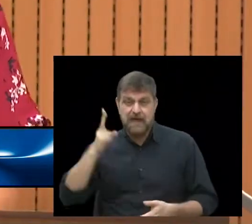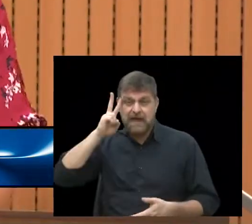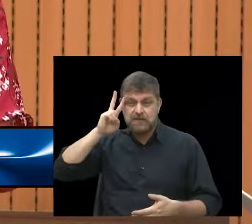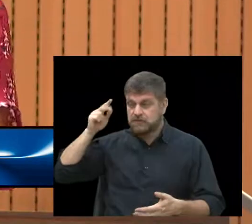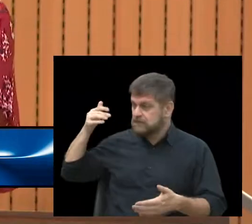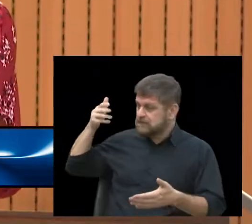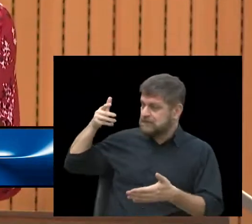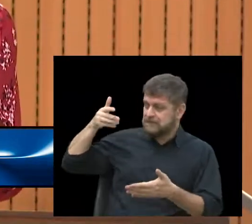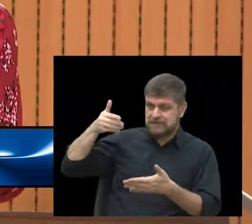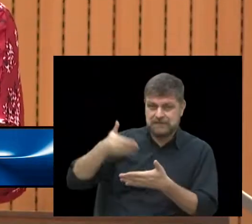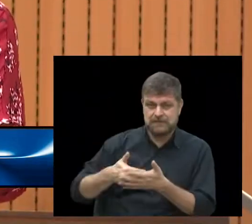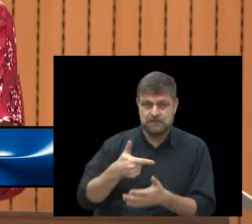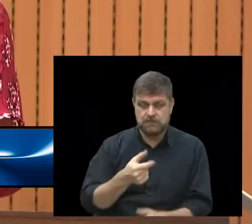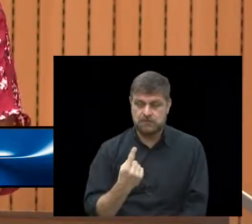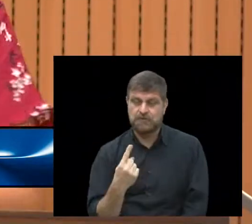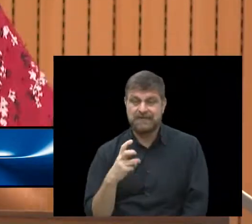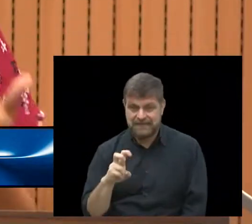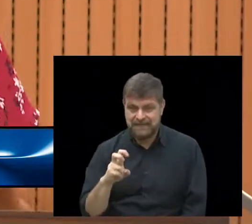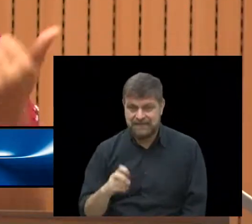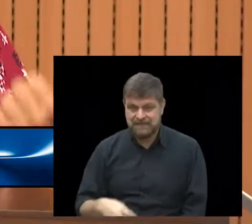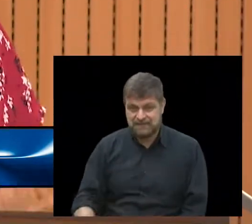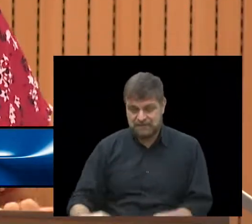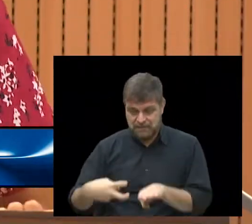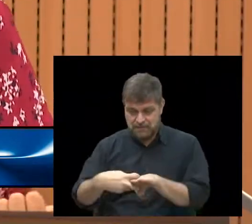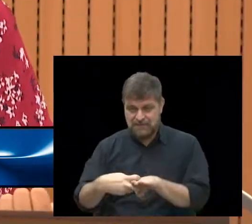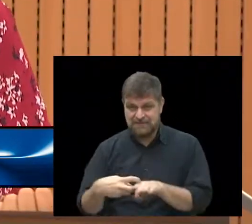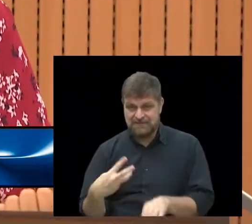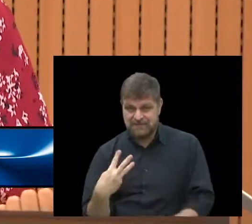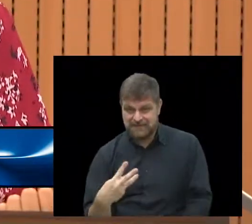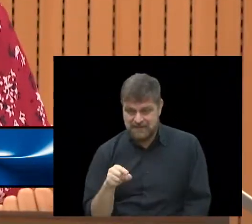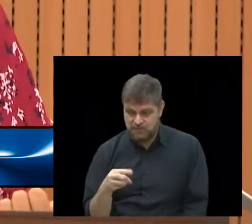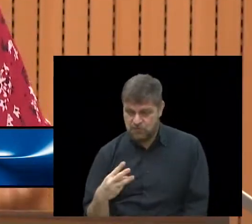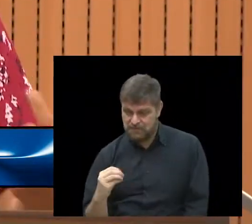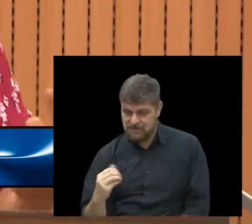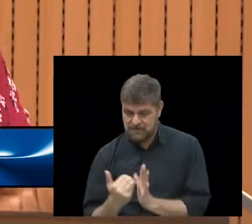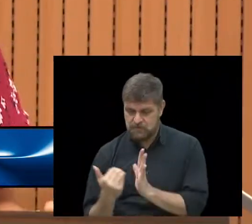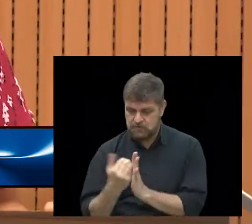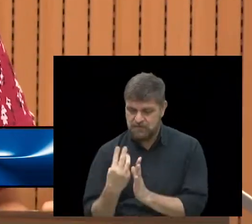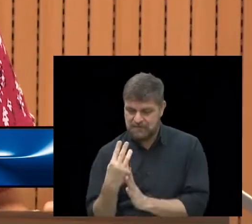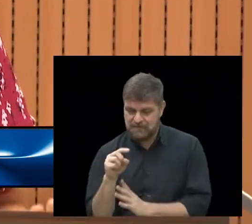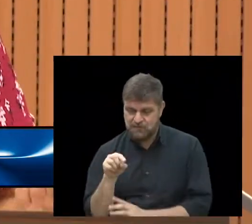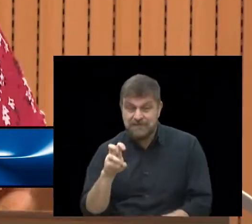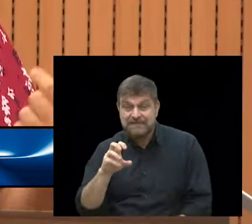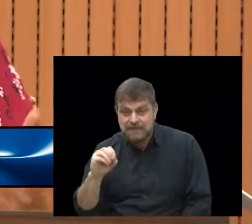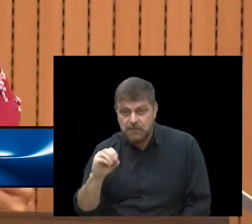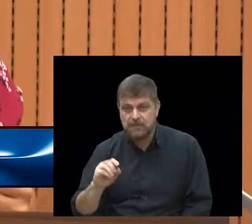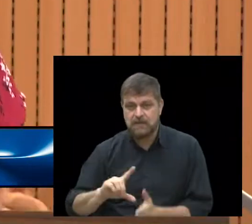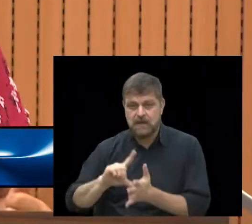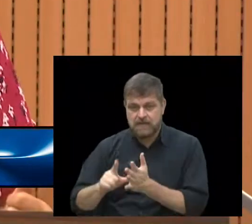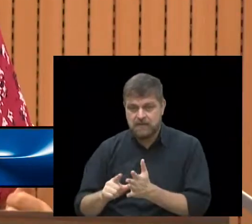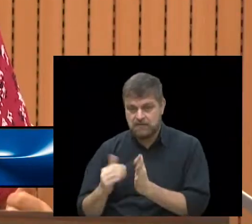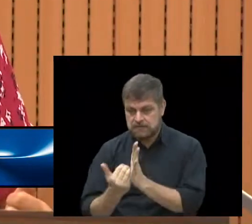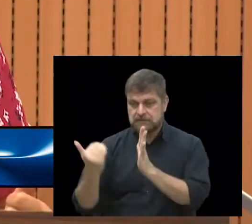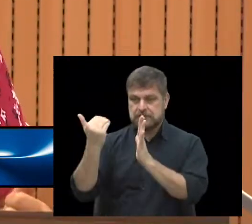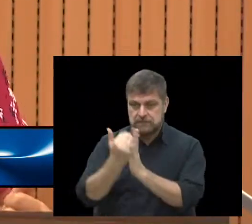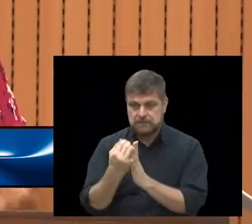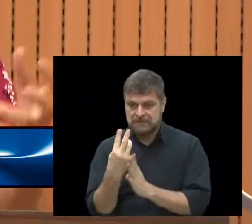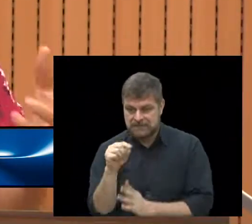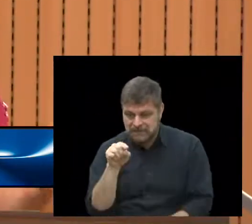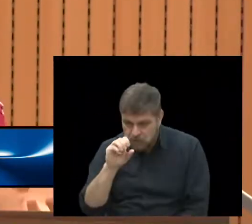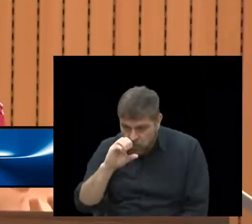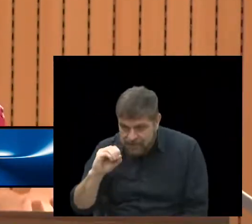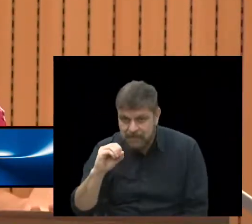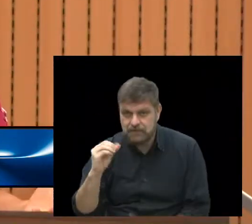né? Em 2015, a tarifa aumentou de R$ 3,30 para R$ 3,50. Em 2016, de R$ 3,50 para R$ 3,80.